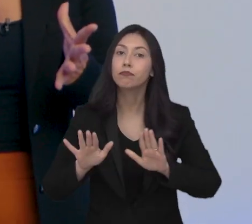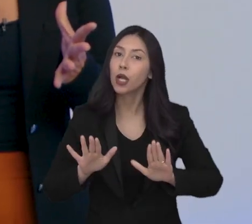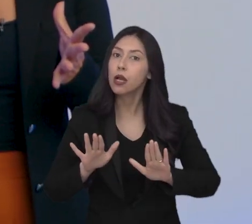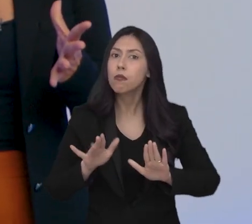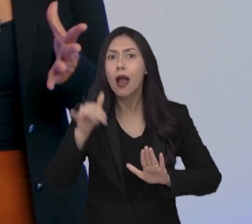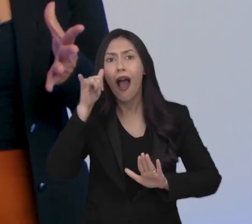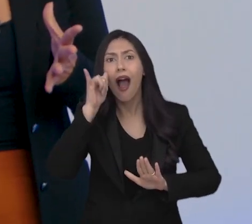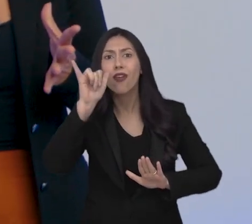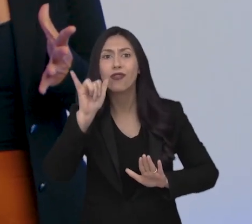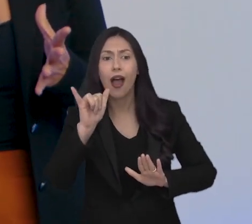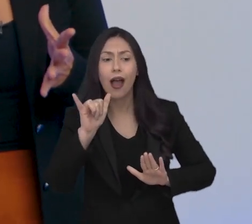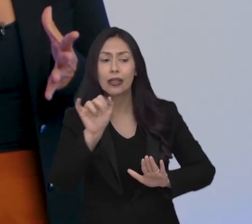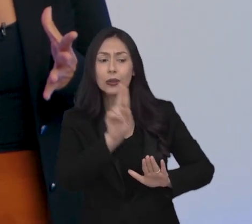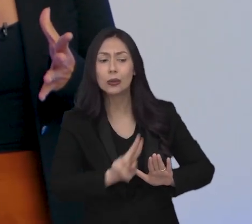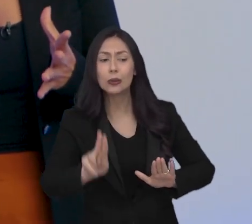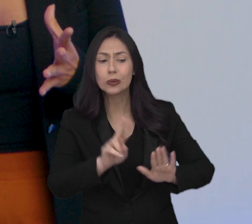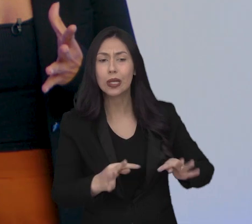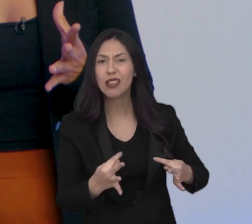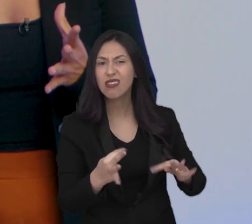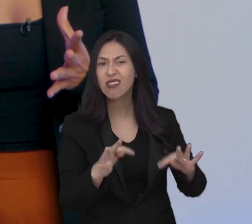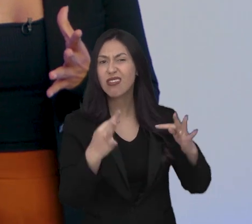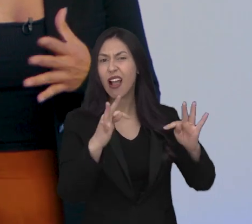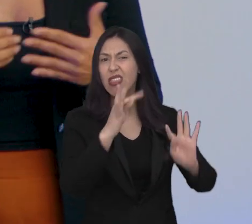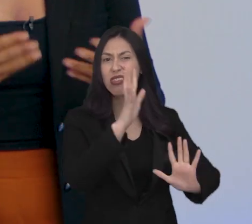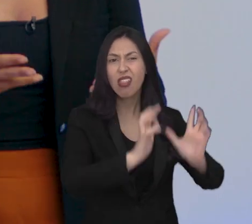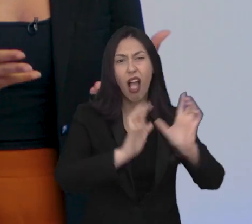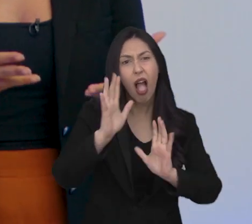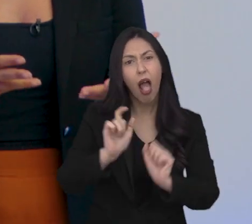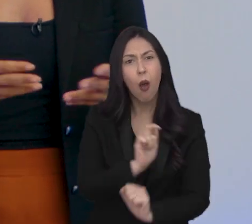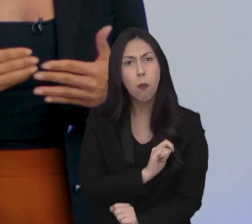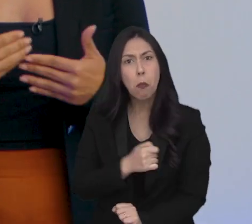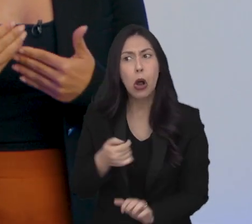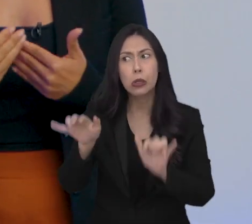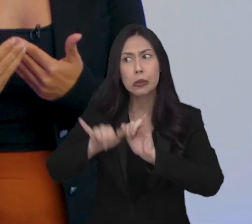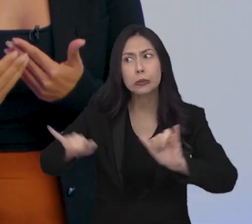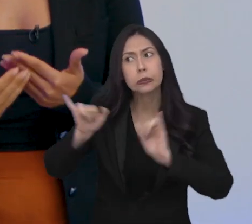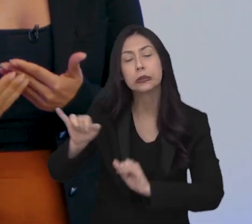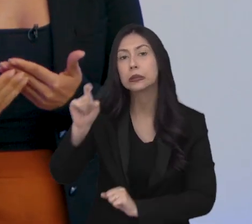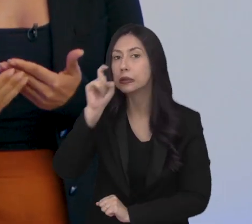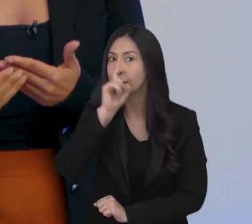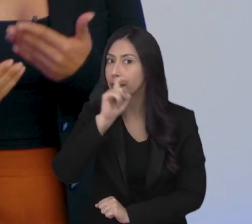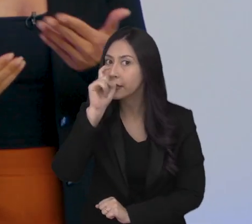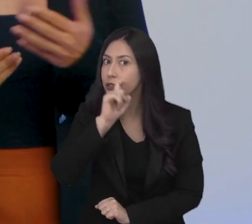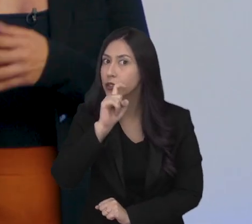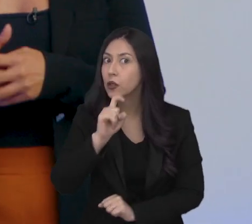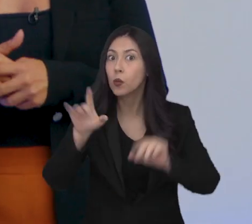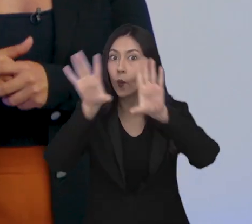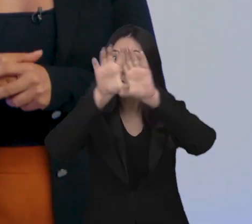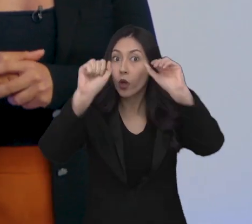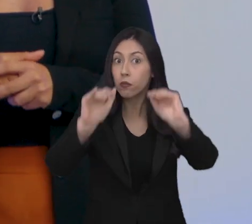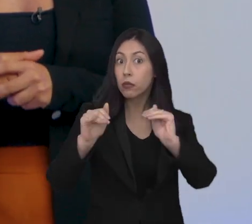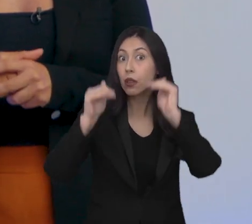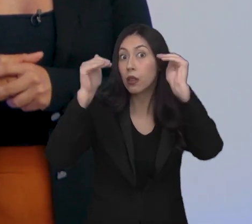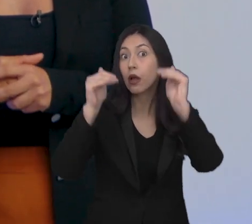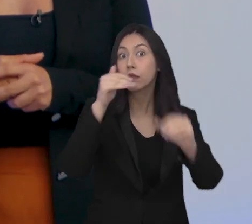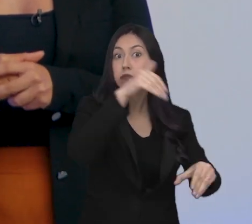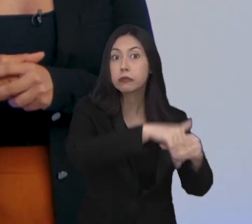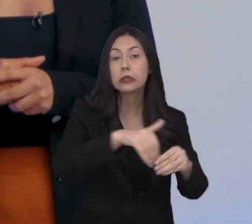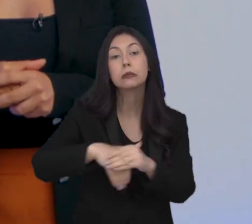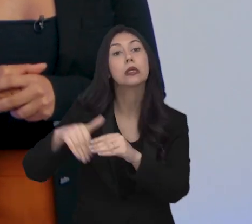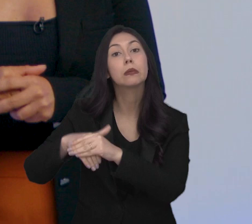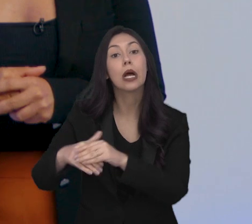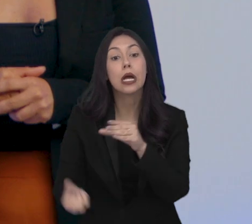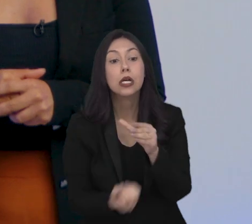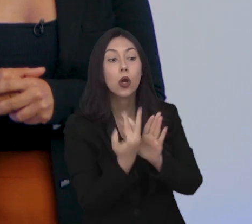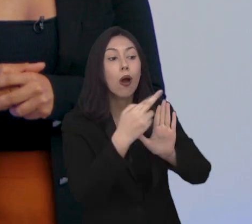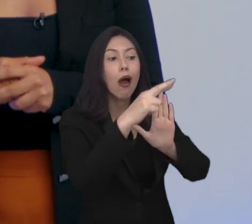que a tecnologia seja usada para disseminar discursos de ódio e notícias falsas, o TSE restringiu o uso